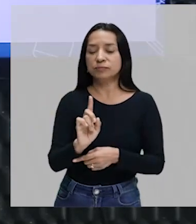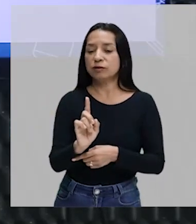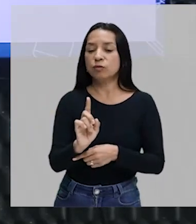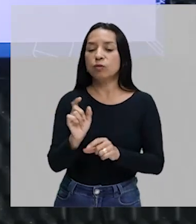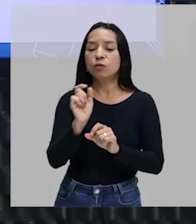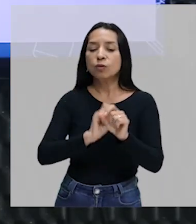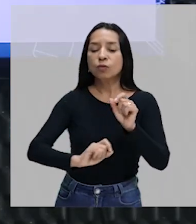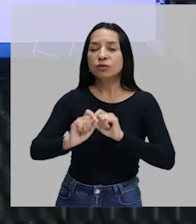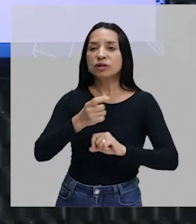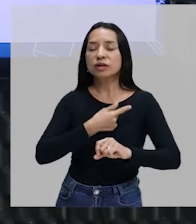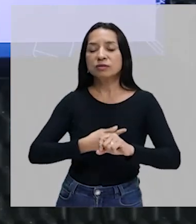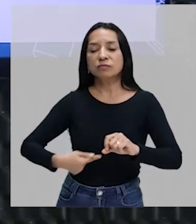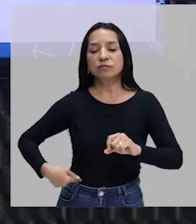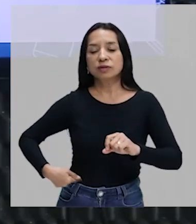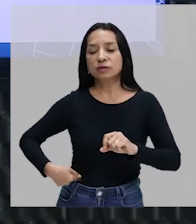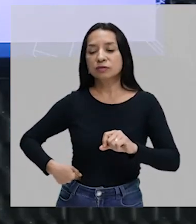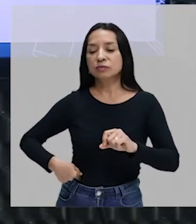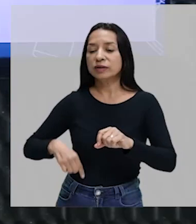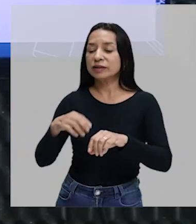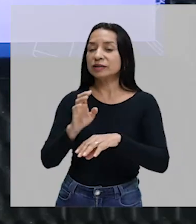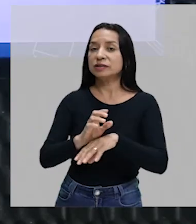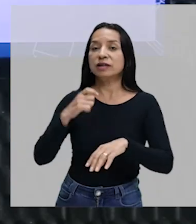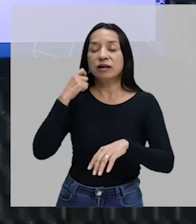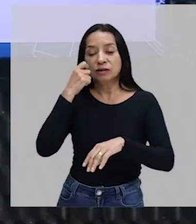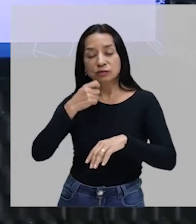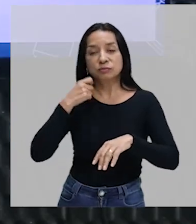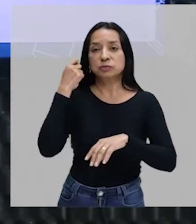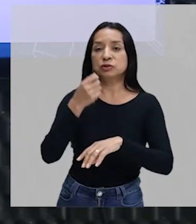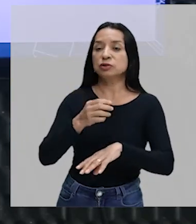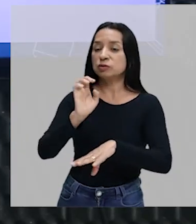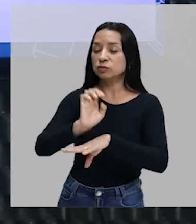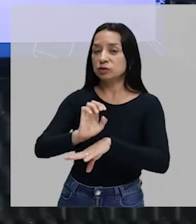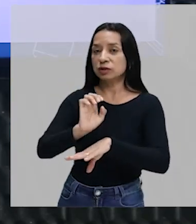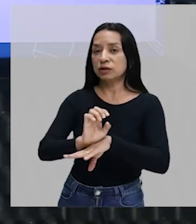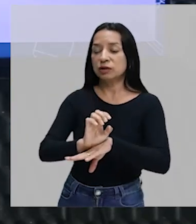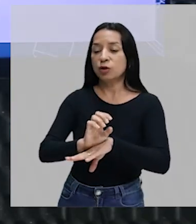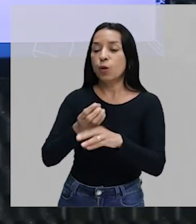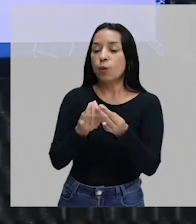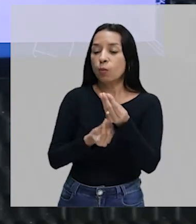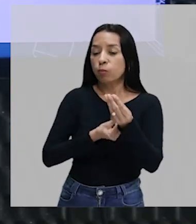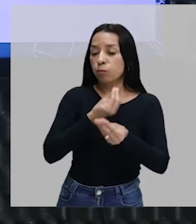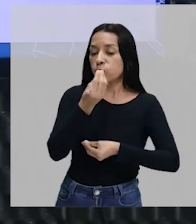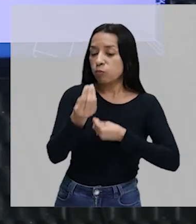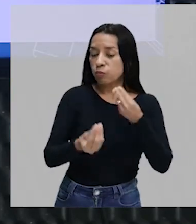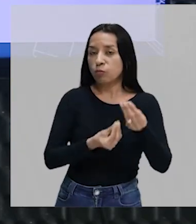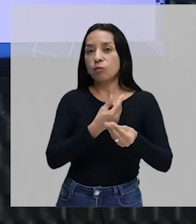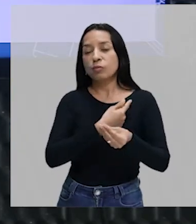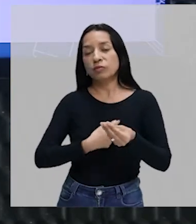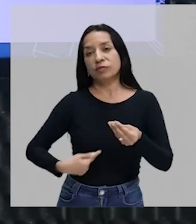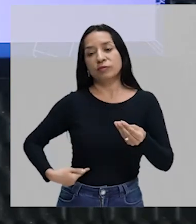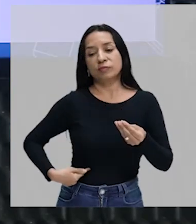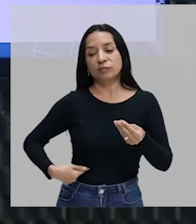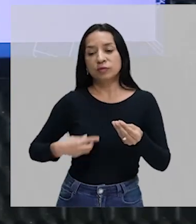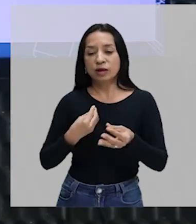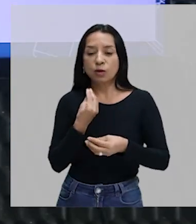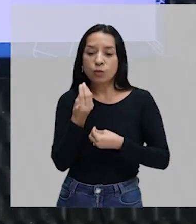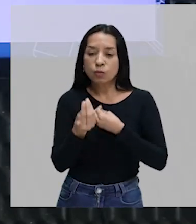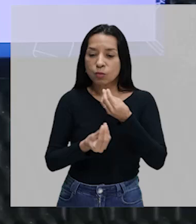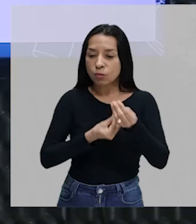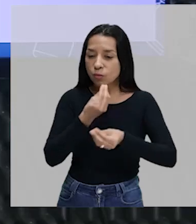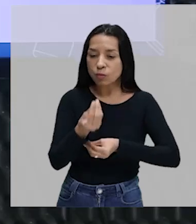que administra o Estado, ok? A forma de governo é o meio pelo qual